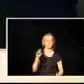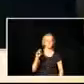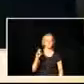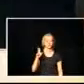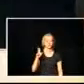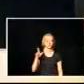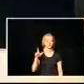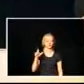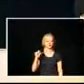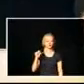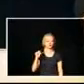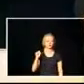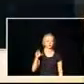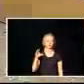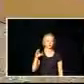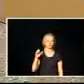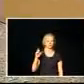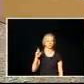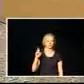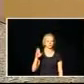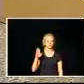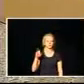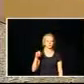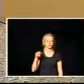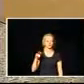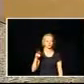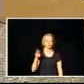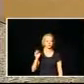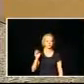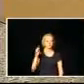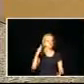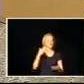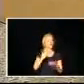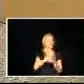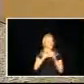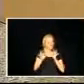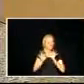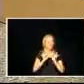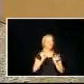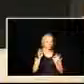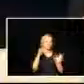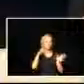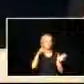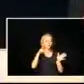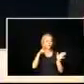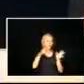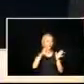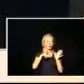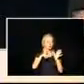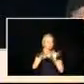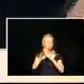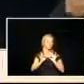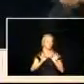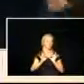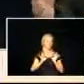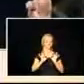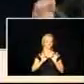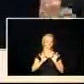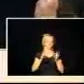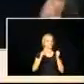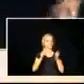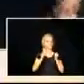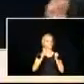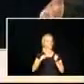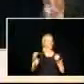imediatamente nós demos parecer no projeto para dar aí a possibilidade de